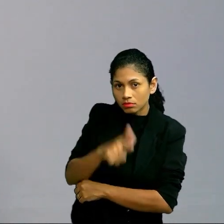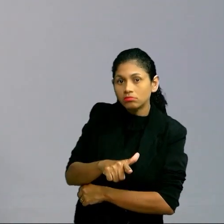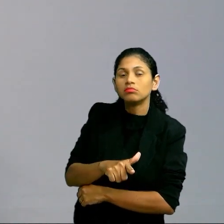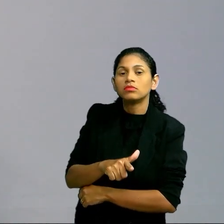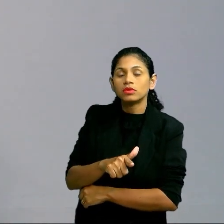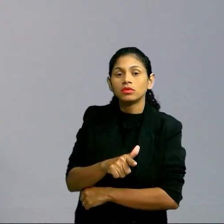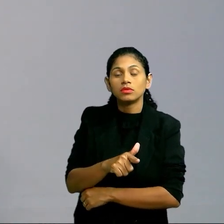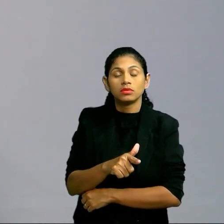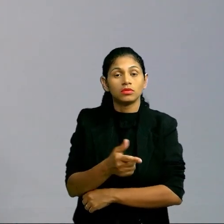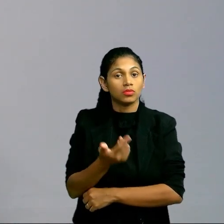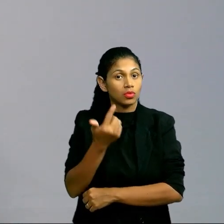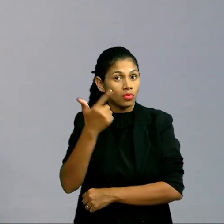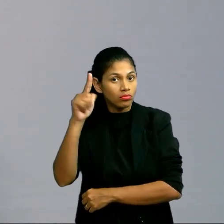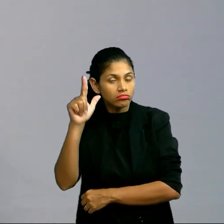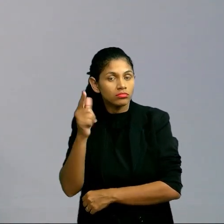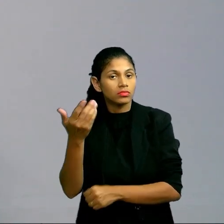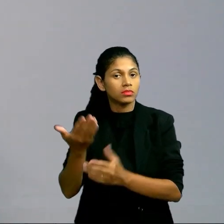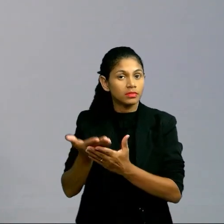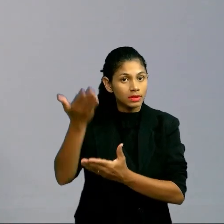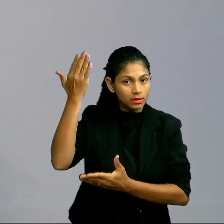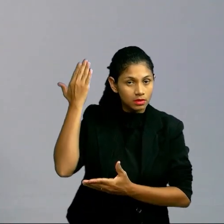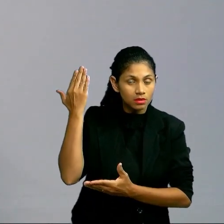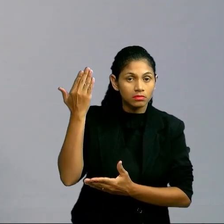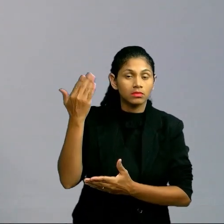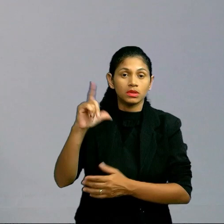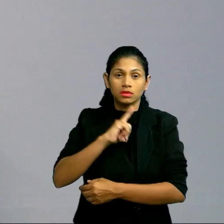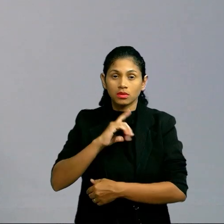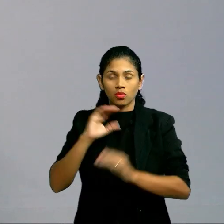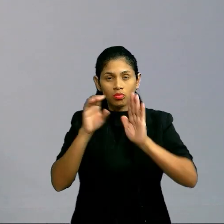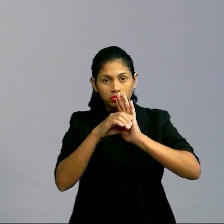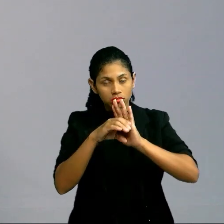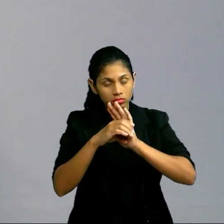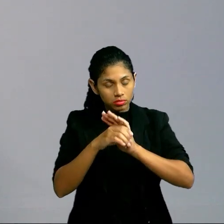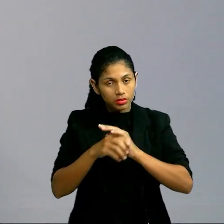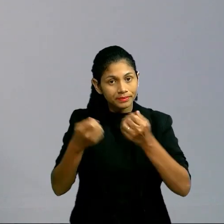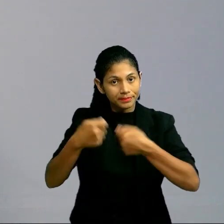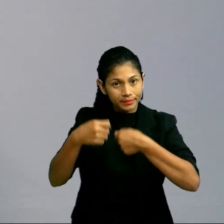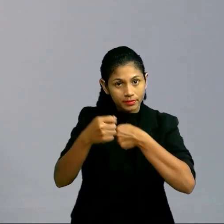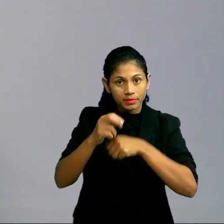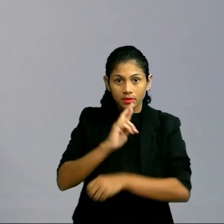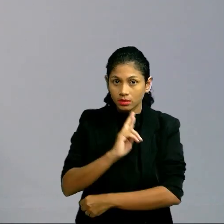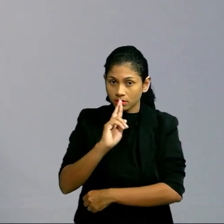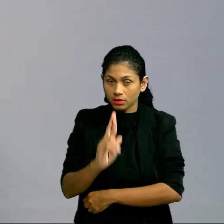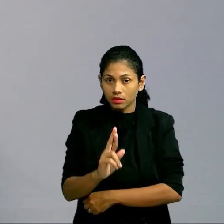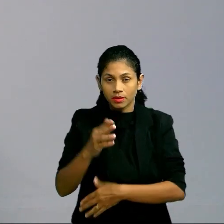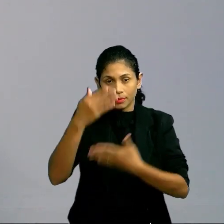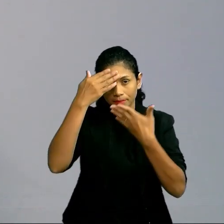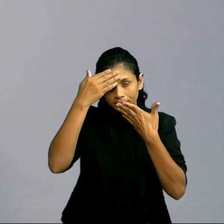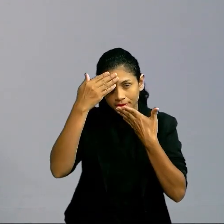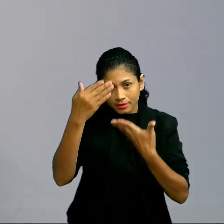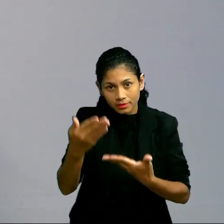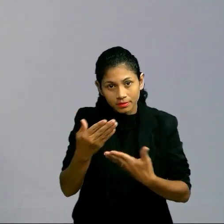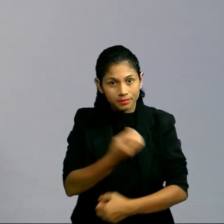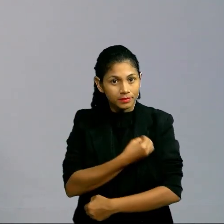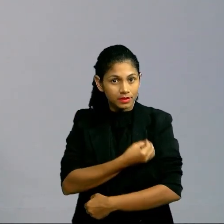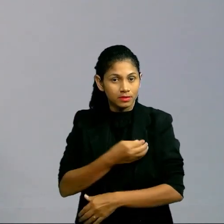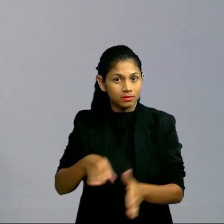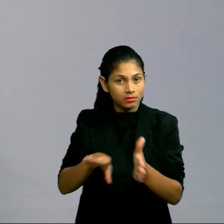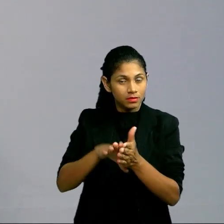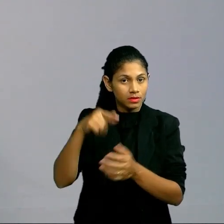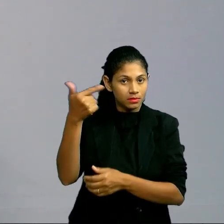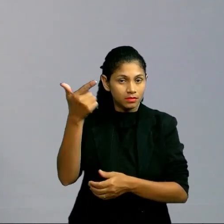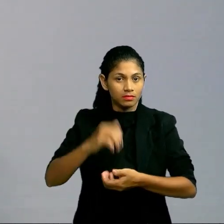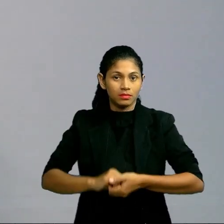outras anteriores que têm os conteúdos necessários para conseguir resolver. Muito obrigado pela sua participação e até a próxima.